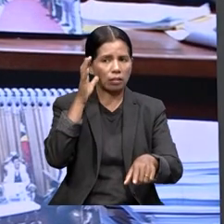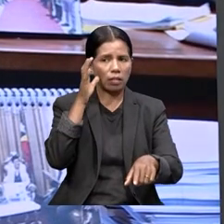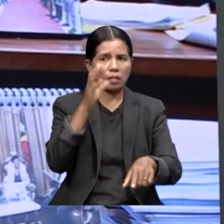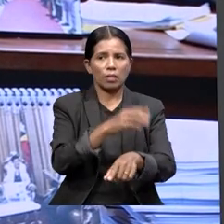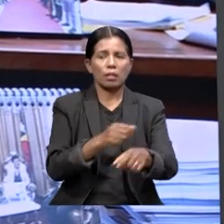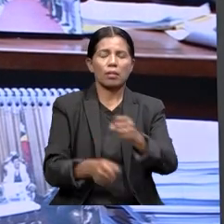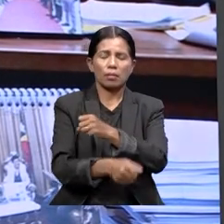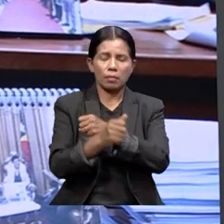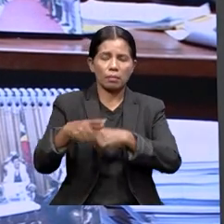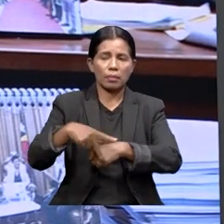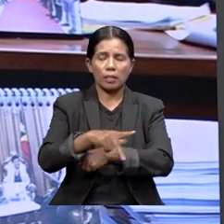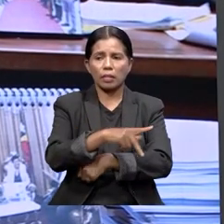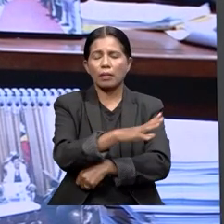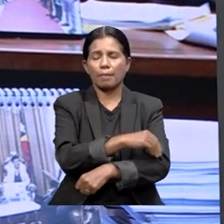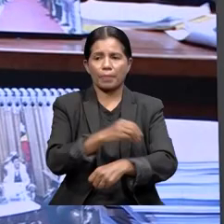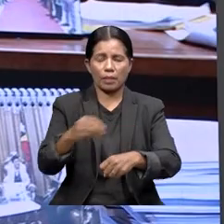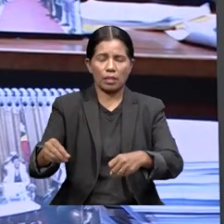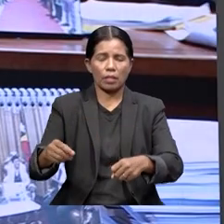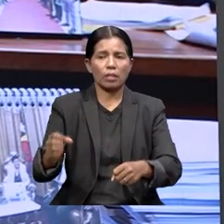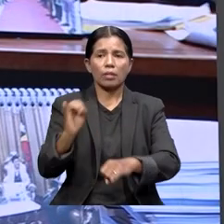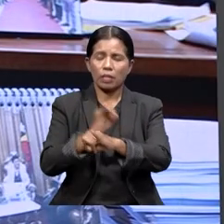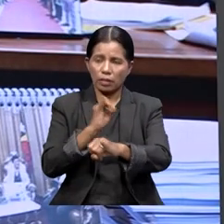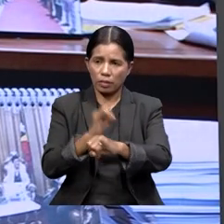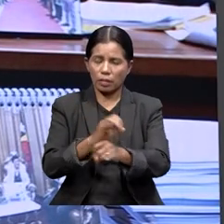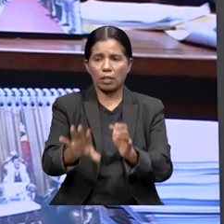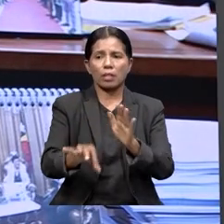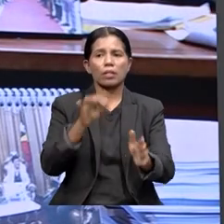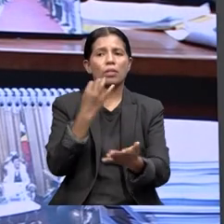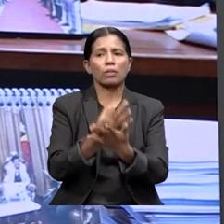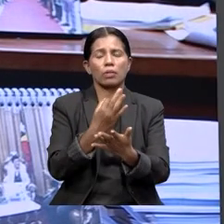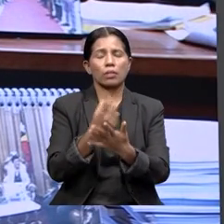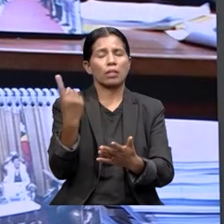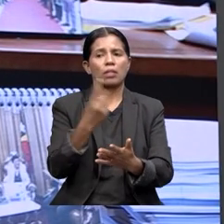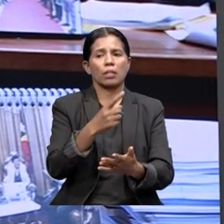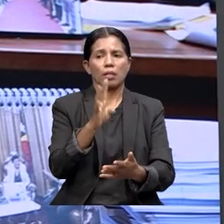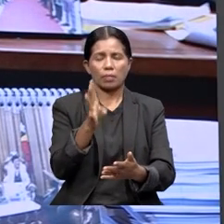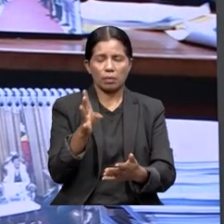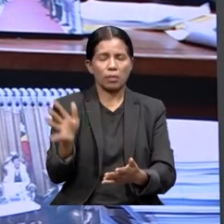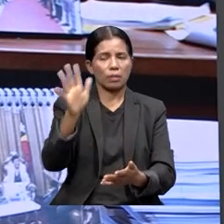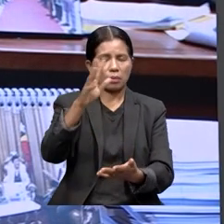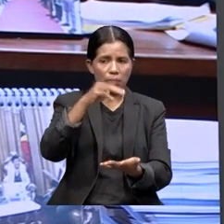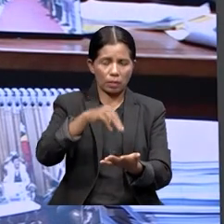pesca, turismo, comércio e na indústria, retan de osan total